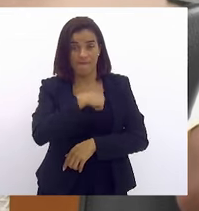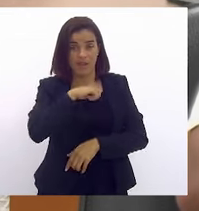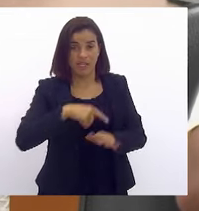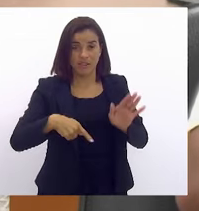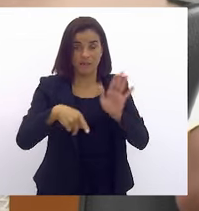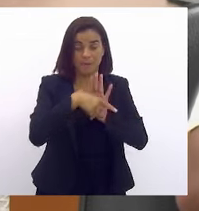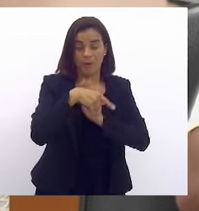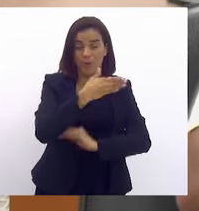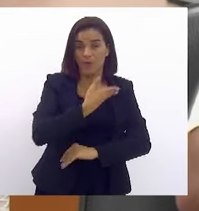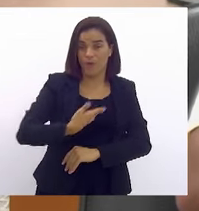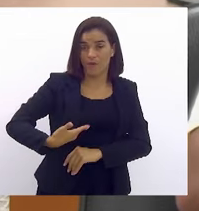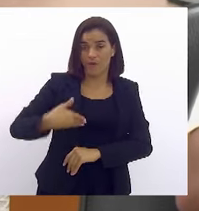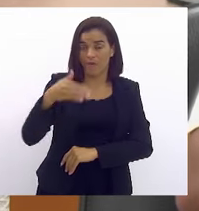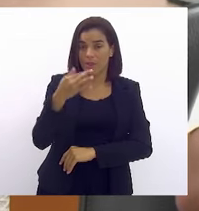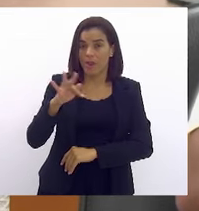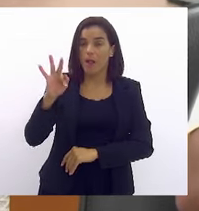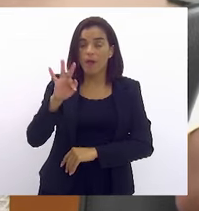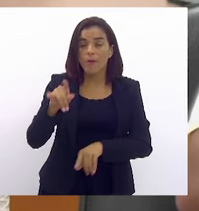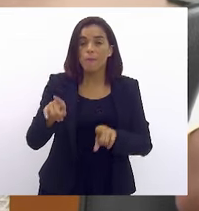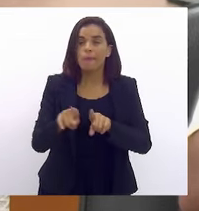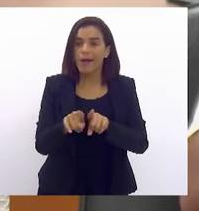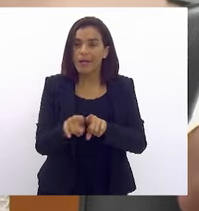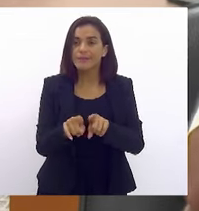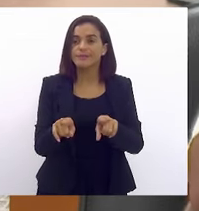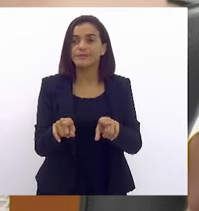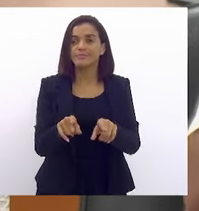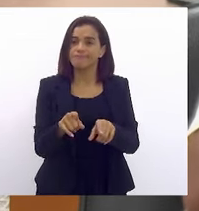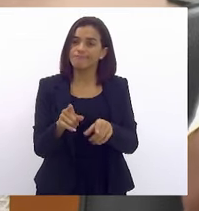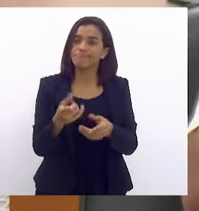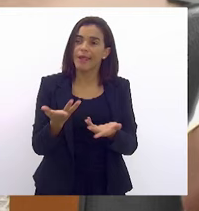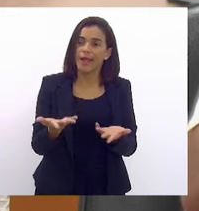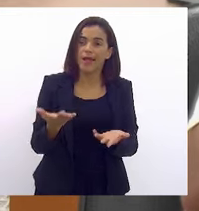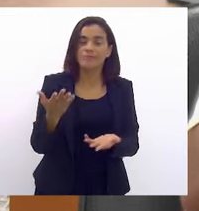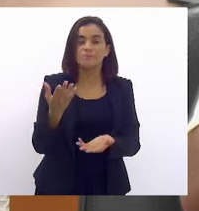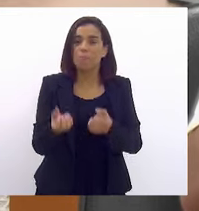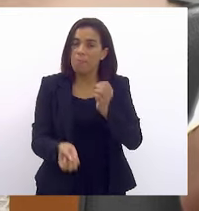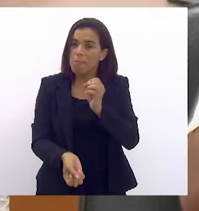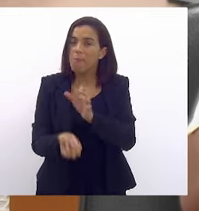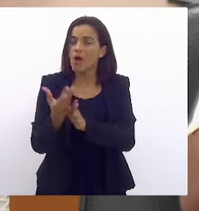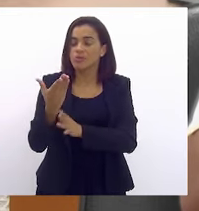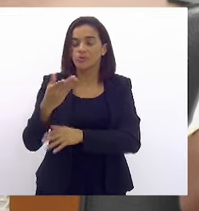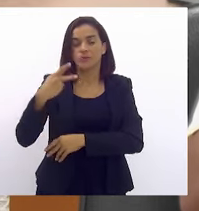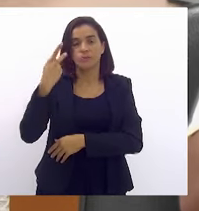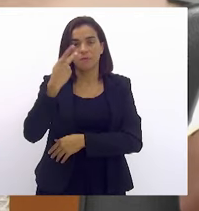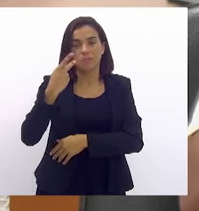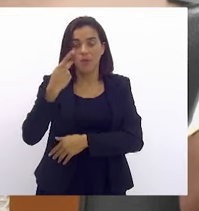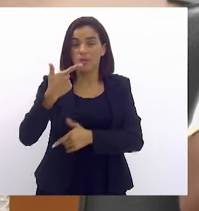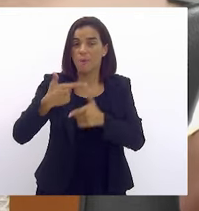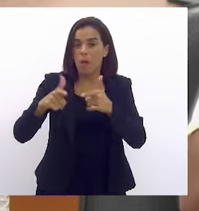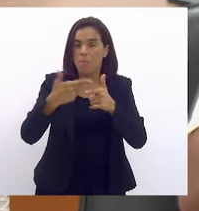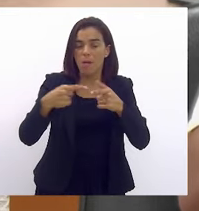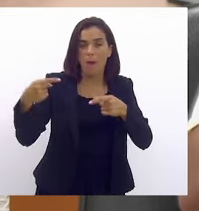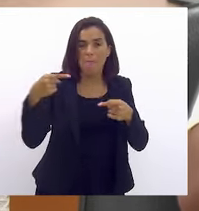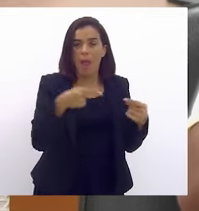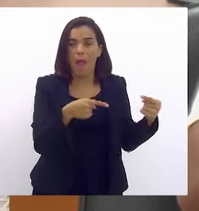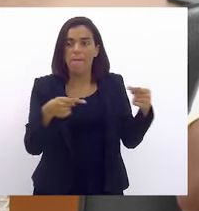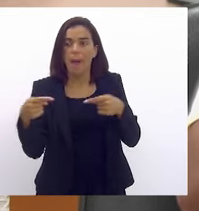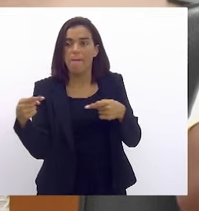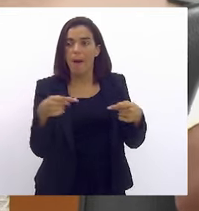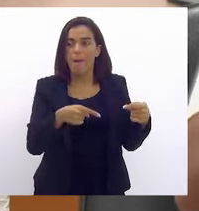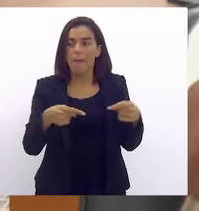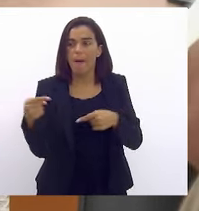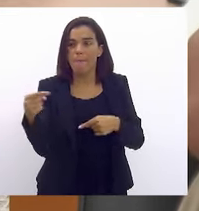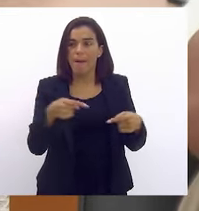mas que embute também, às vezes, problemas políticos, locais, disputas, e